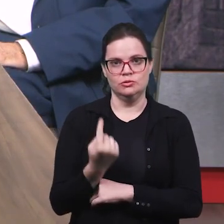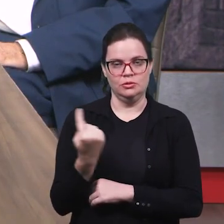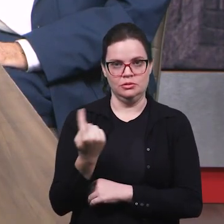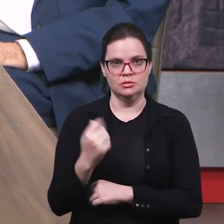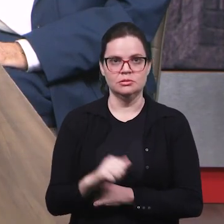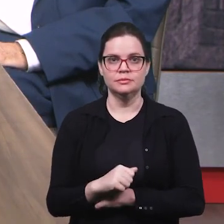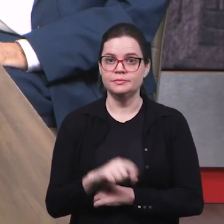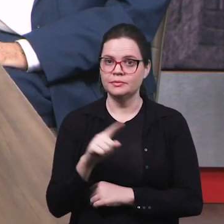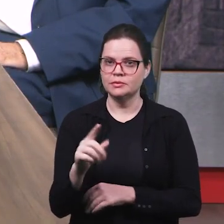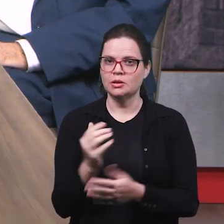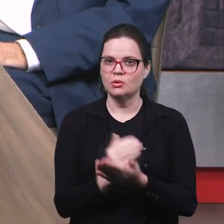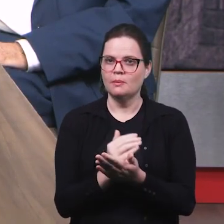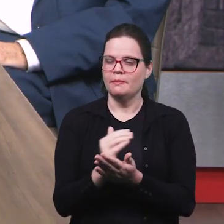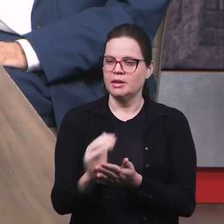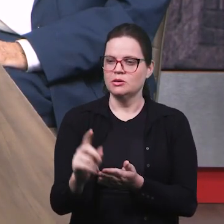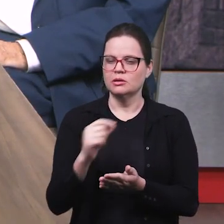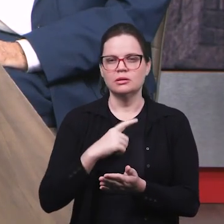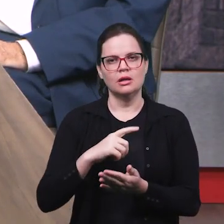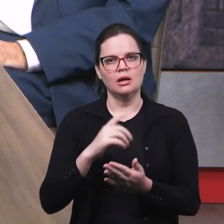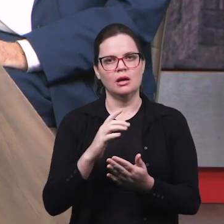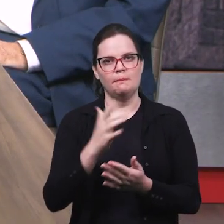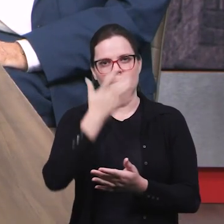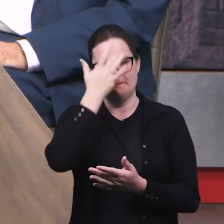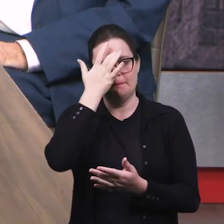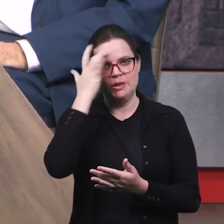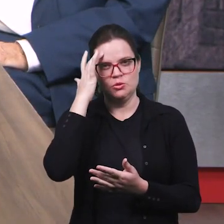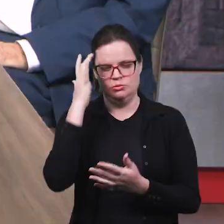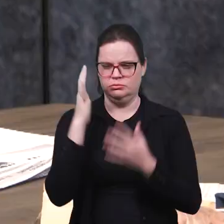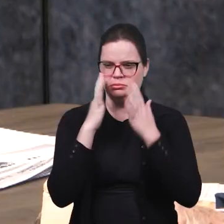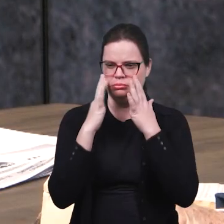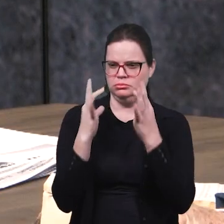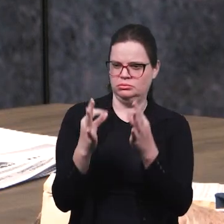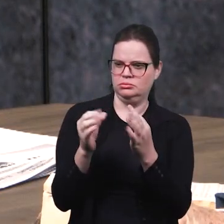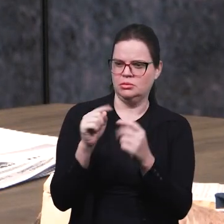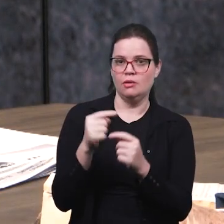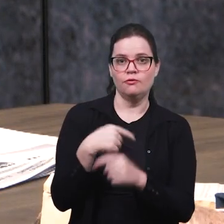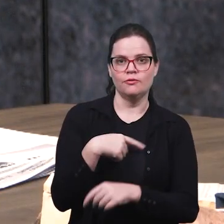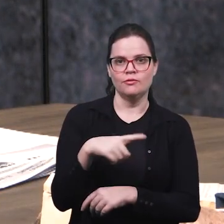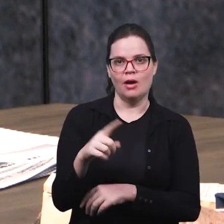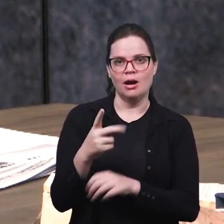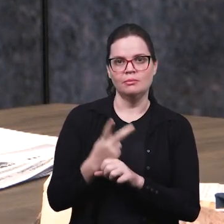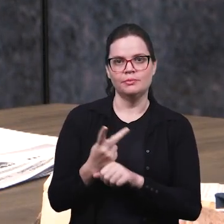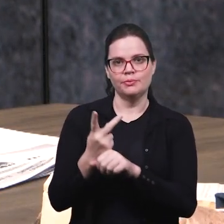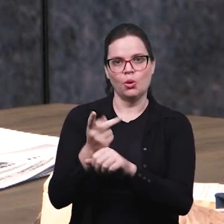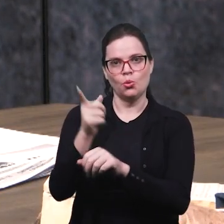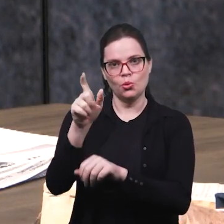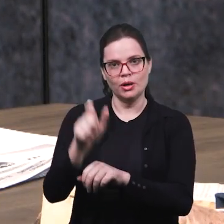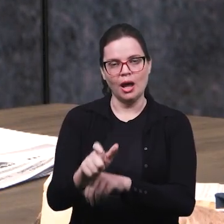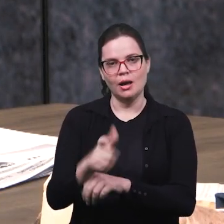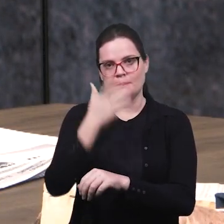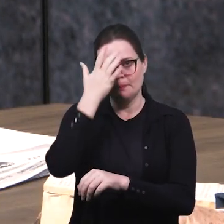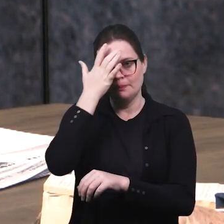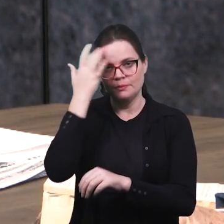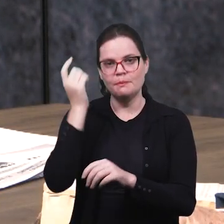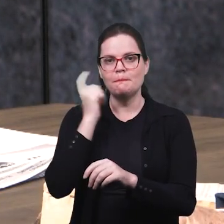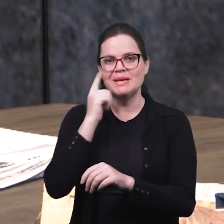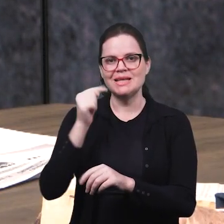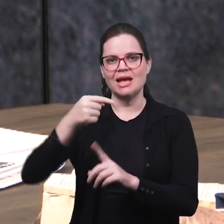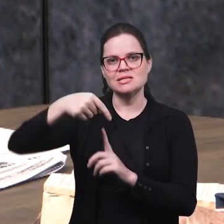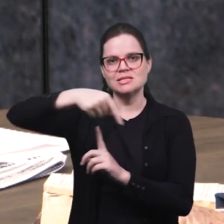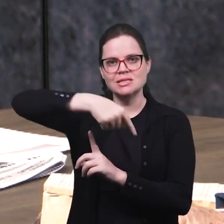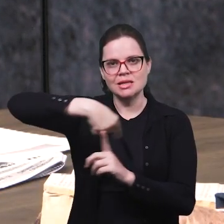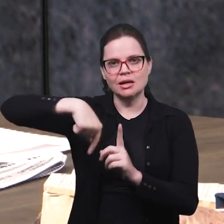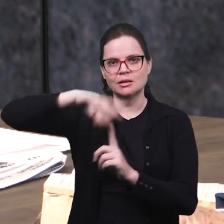esse estilo de vida começou a chamar a atenção. Havia pessoas que iam até esses homens acreditando que eles eram santos, que eles eram usados por